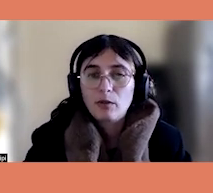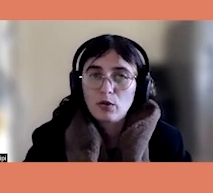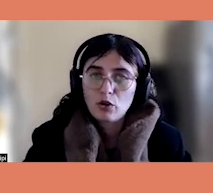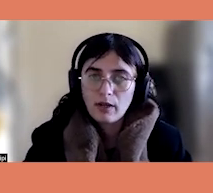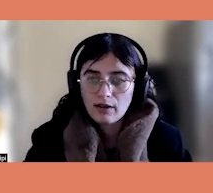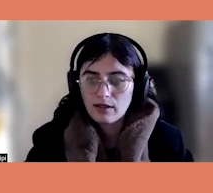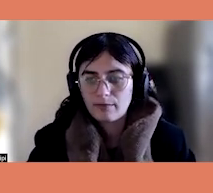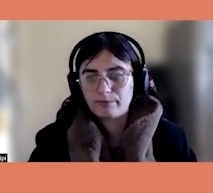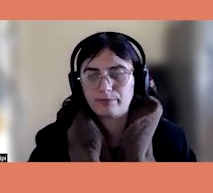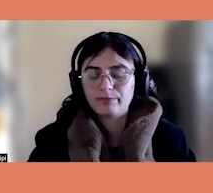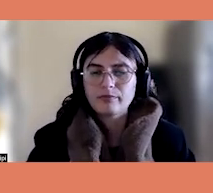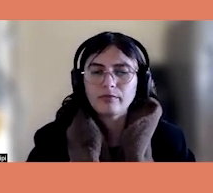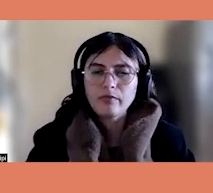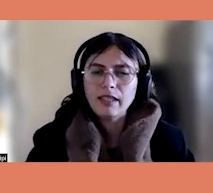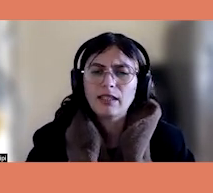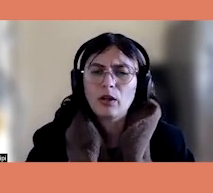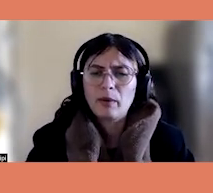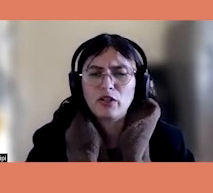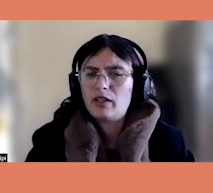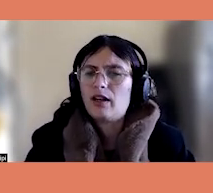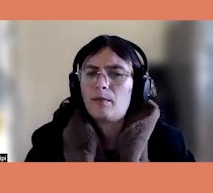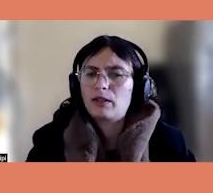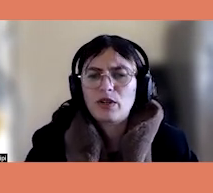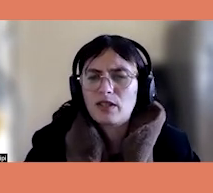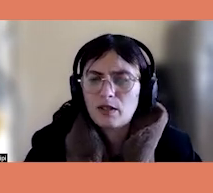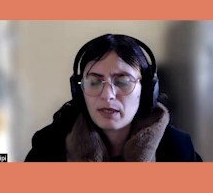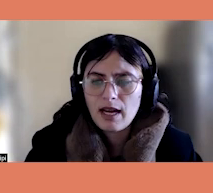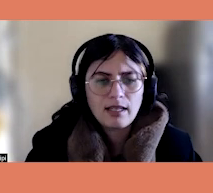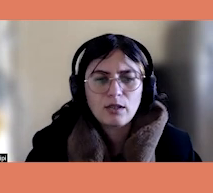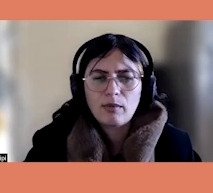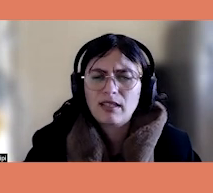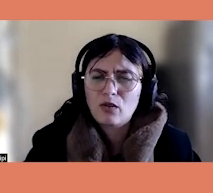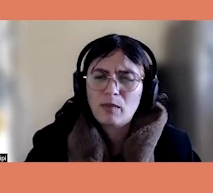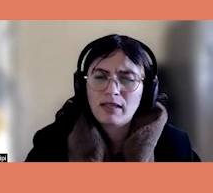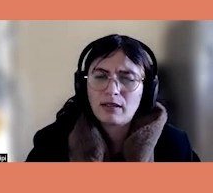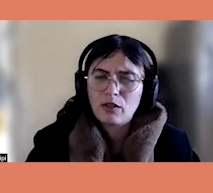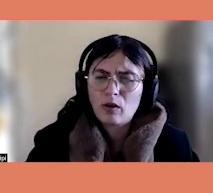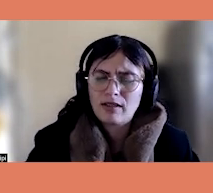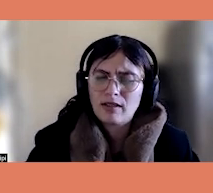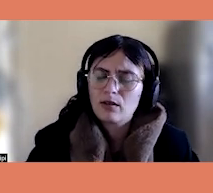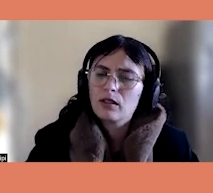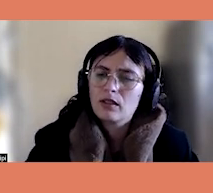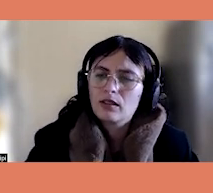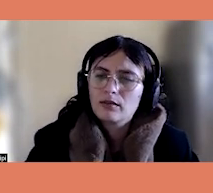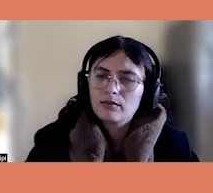visualizar informações geográficas. Então, ele permite entender padrões espaciais,